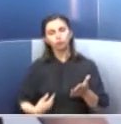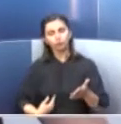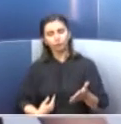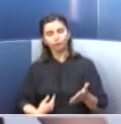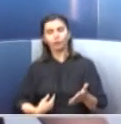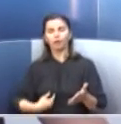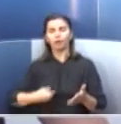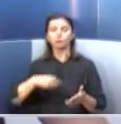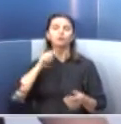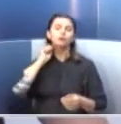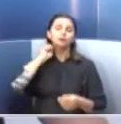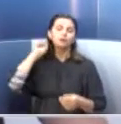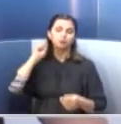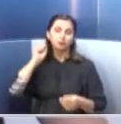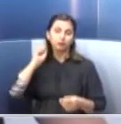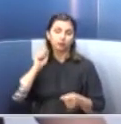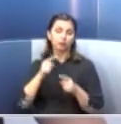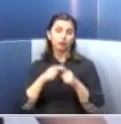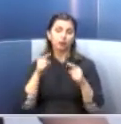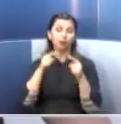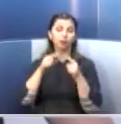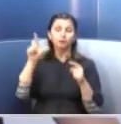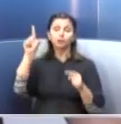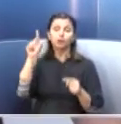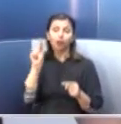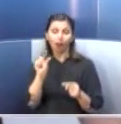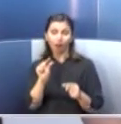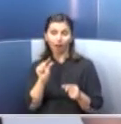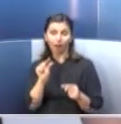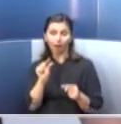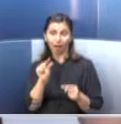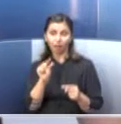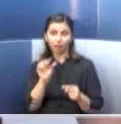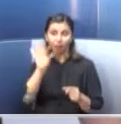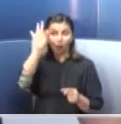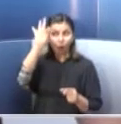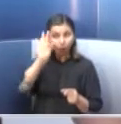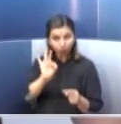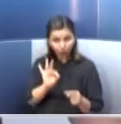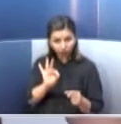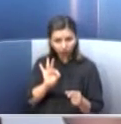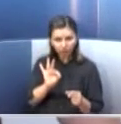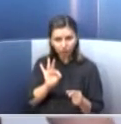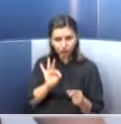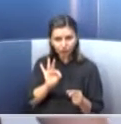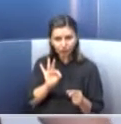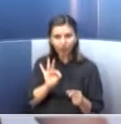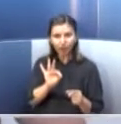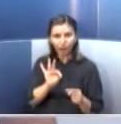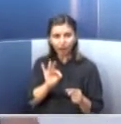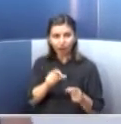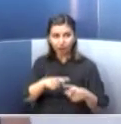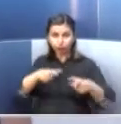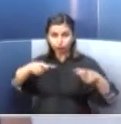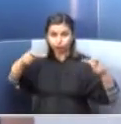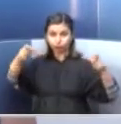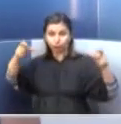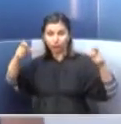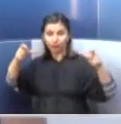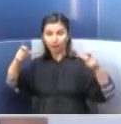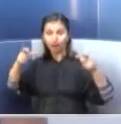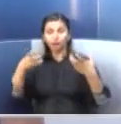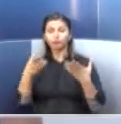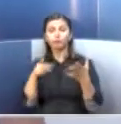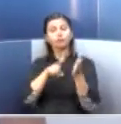Gerais para poder reduzir esses índices que só têm crescido gradativamente. Também